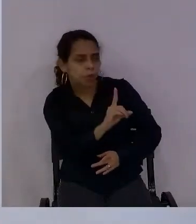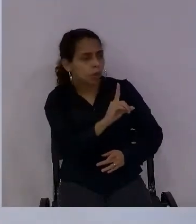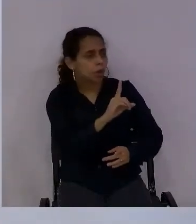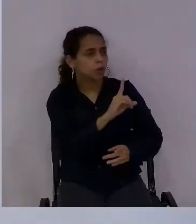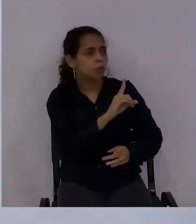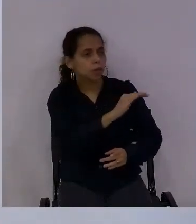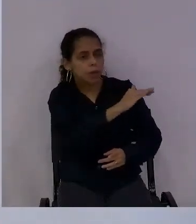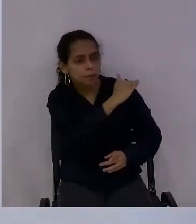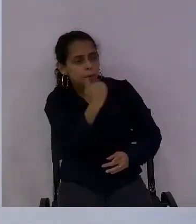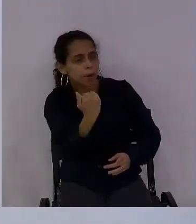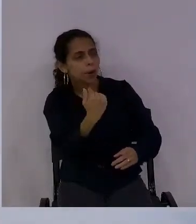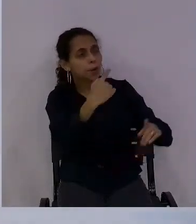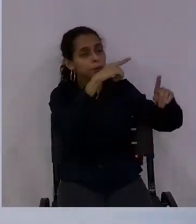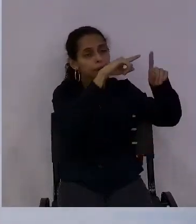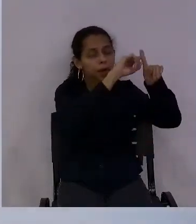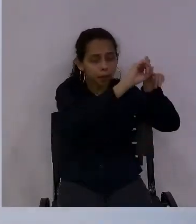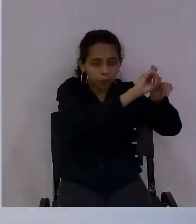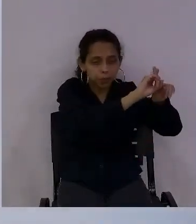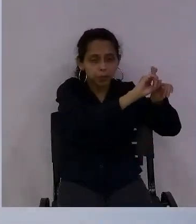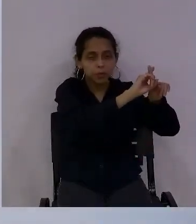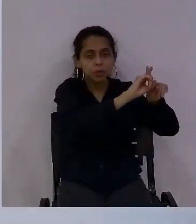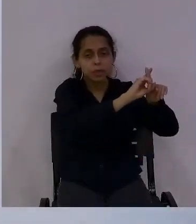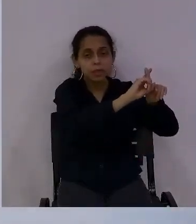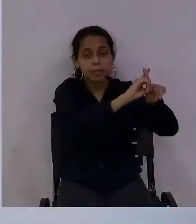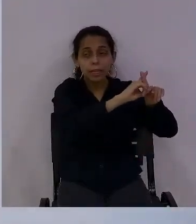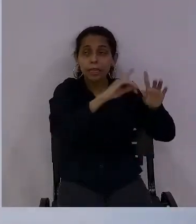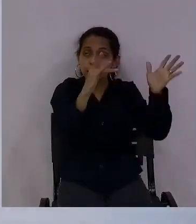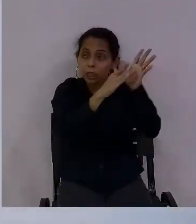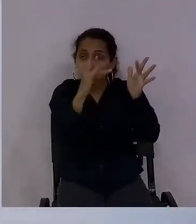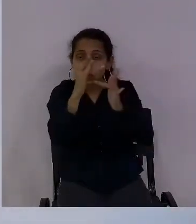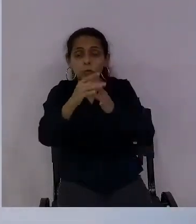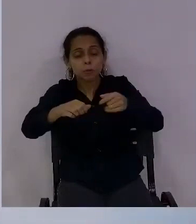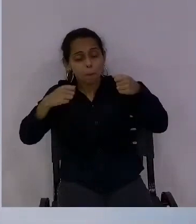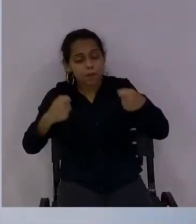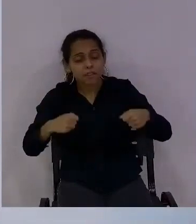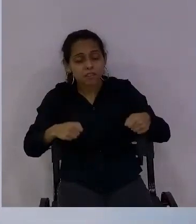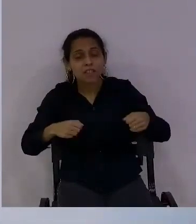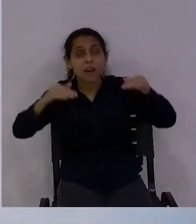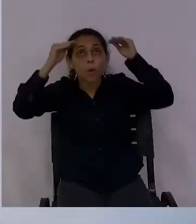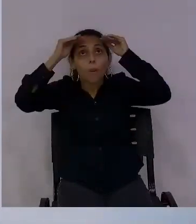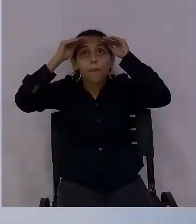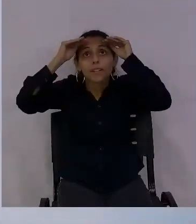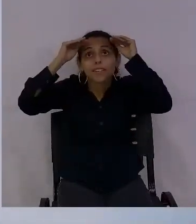também precisa cumprir e fazer o certo.